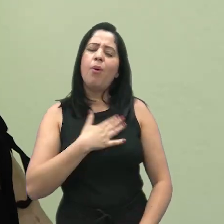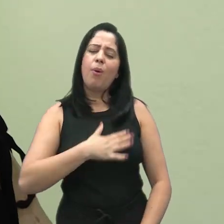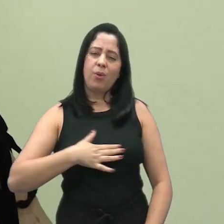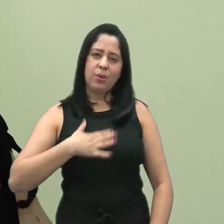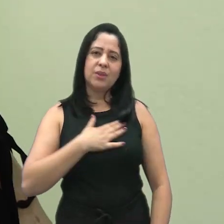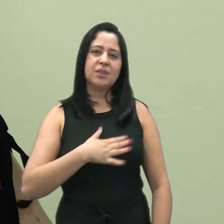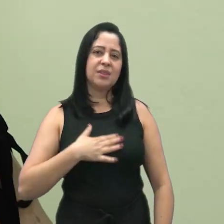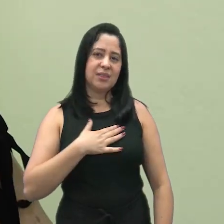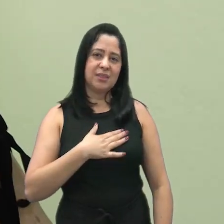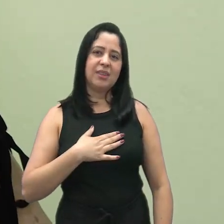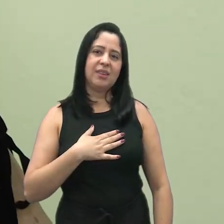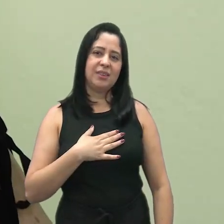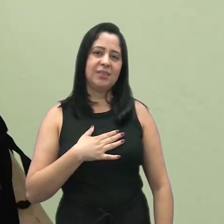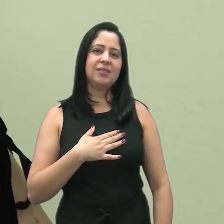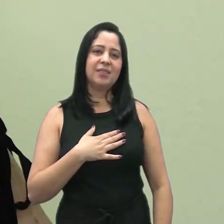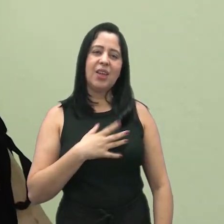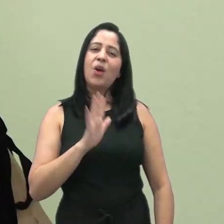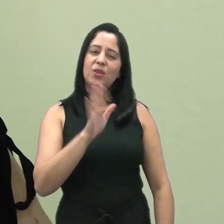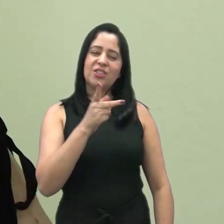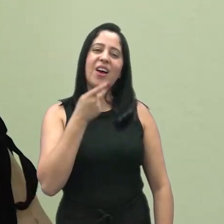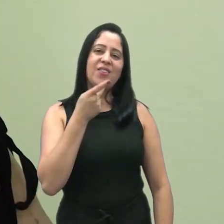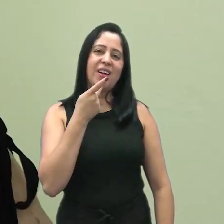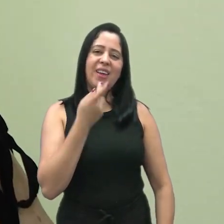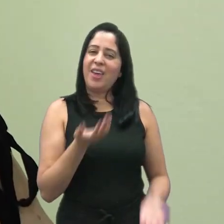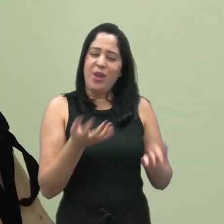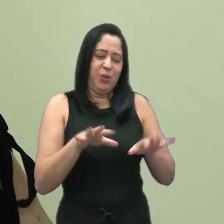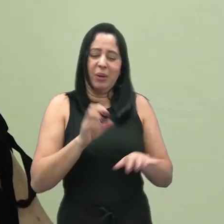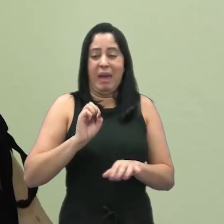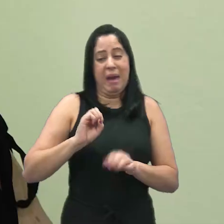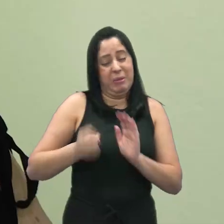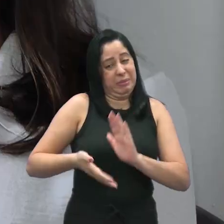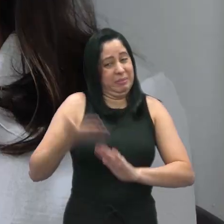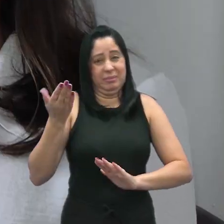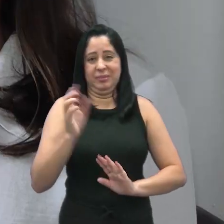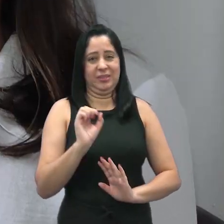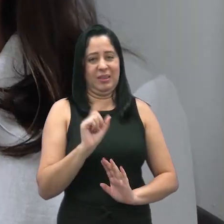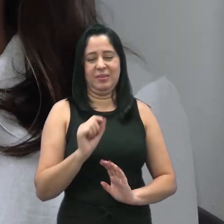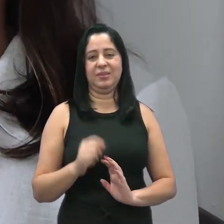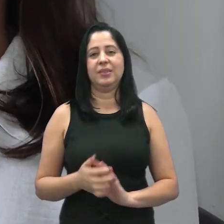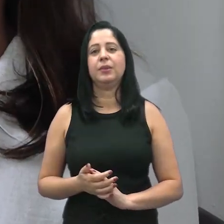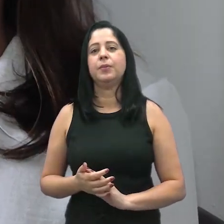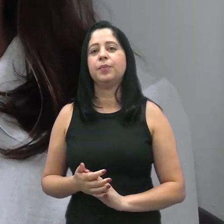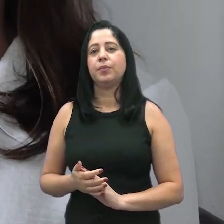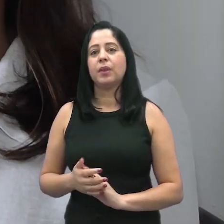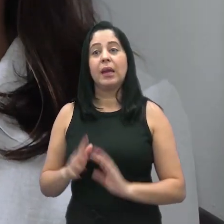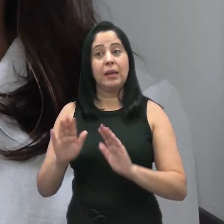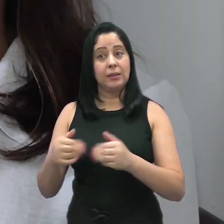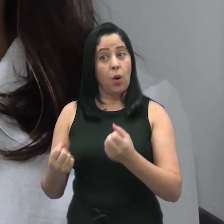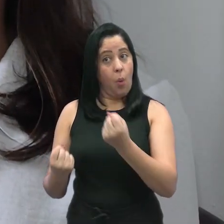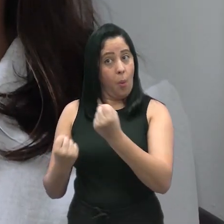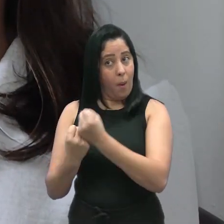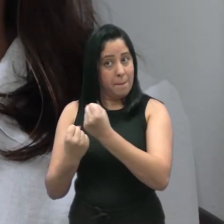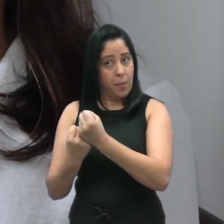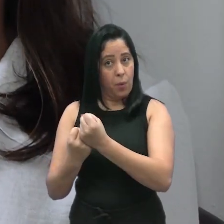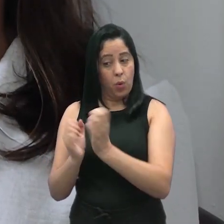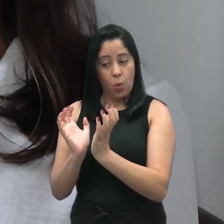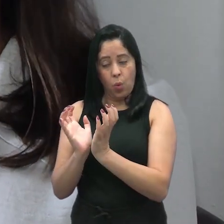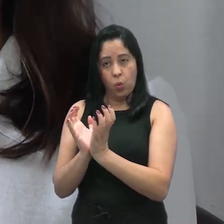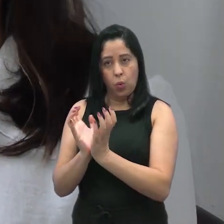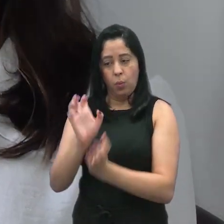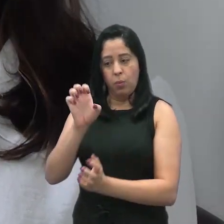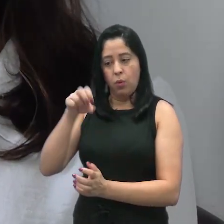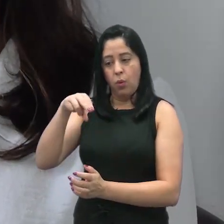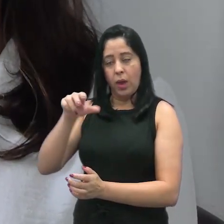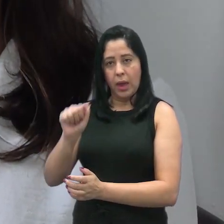muito. É o que eu falei para você, eu não queria ir embora. Com esse apoio do Ena, eu